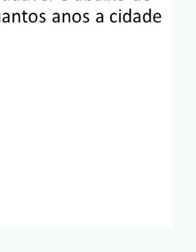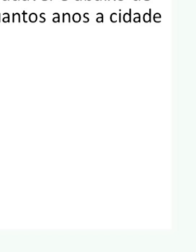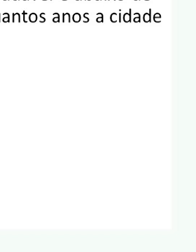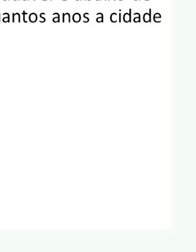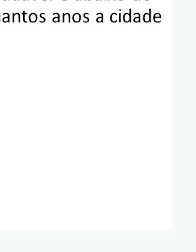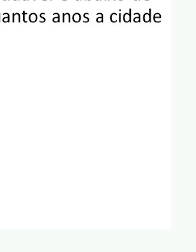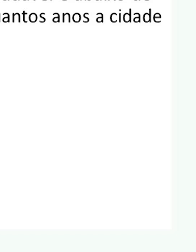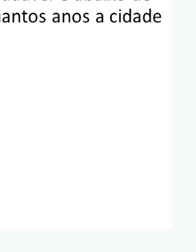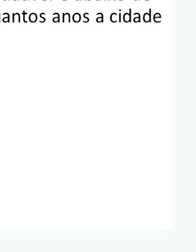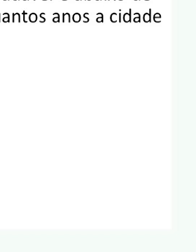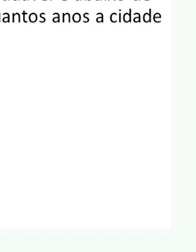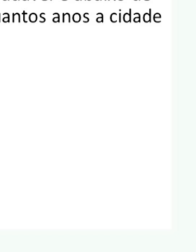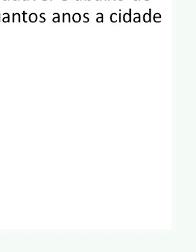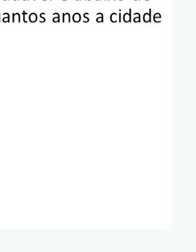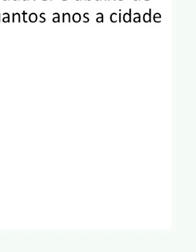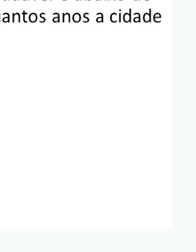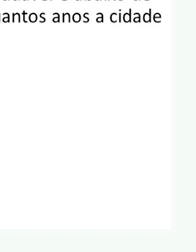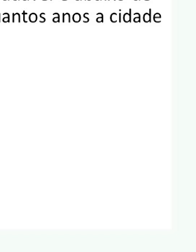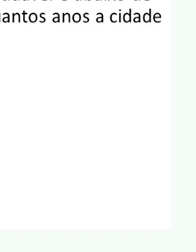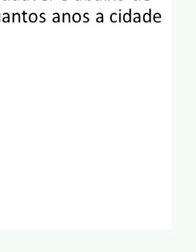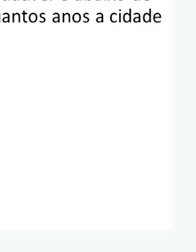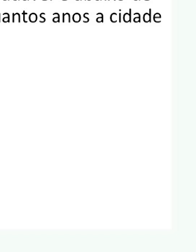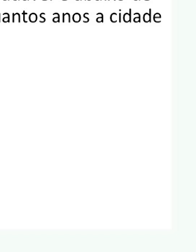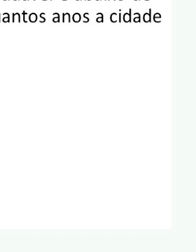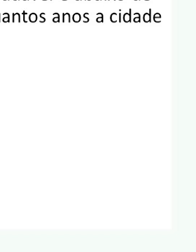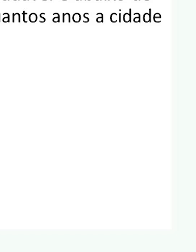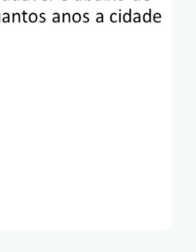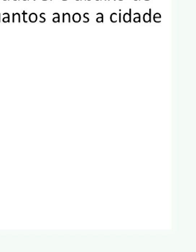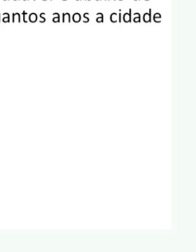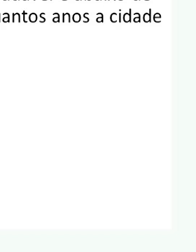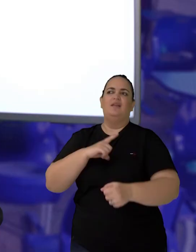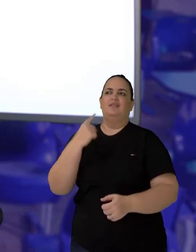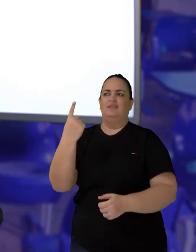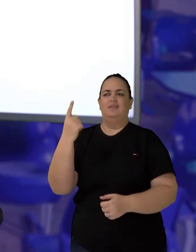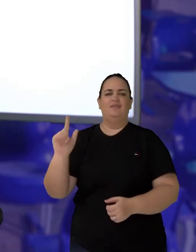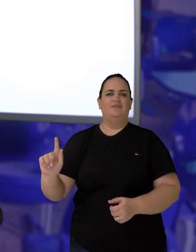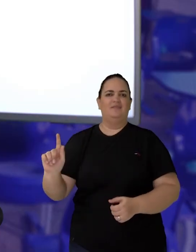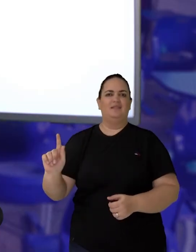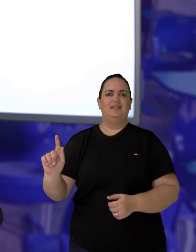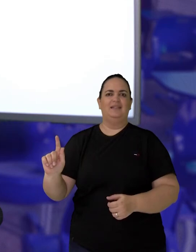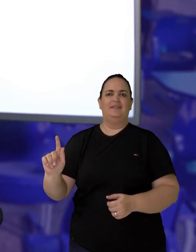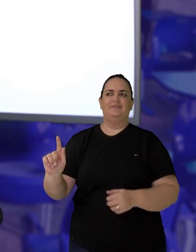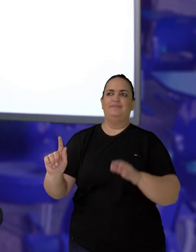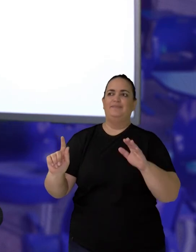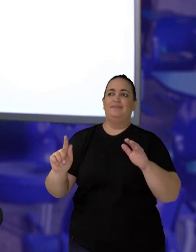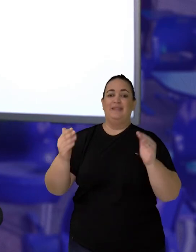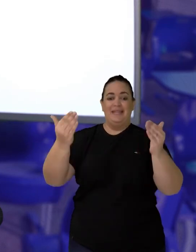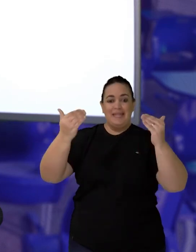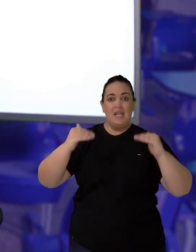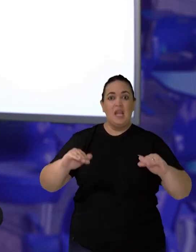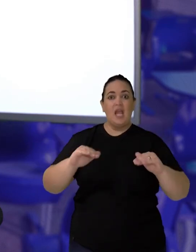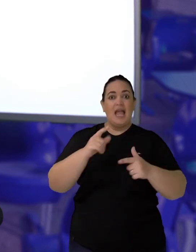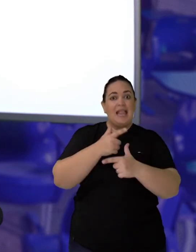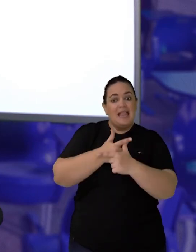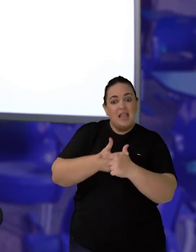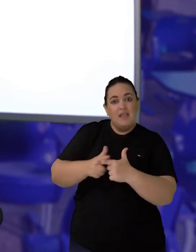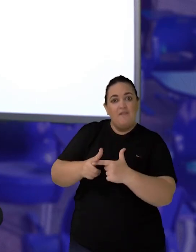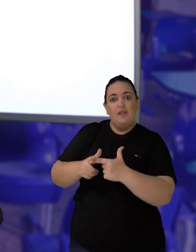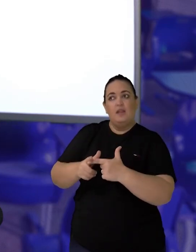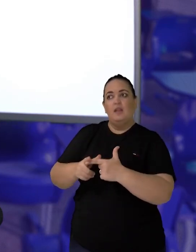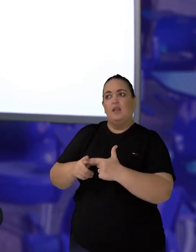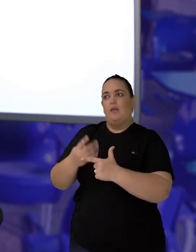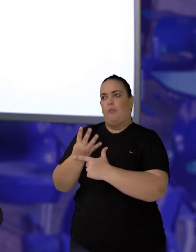dividido para 4, depois de um ano eu tenho 1 grama de urânio, beleza? Se eu pego agora essa 1 grama e eu divido novamente